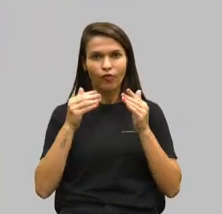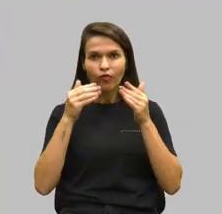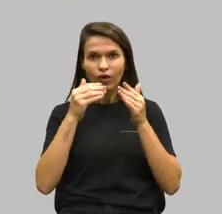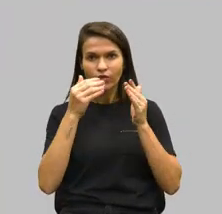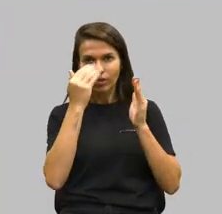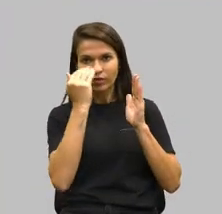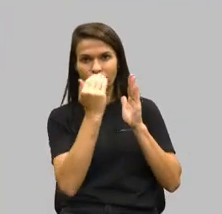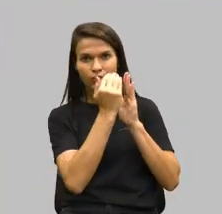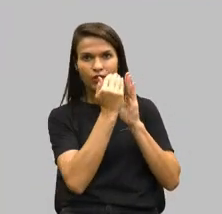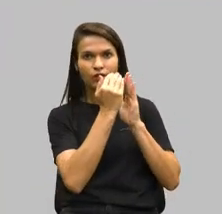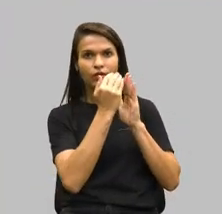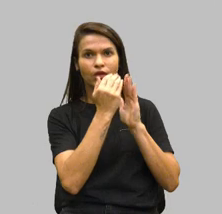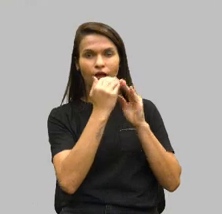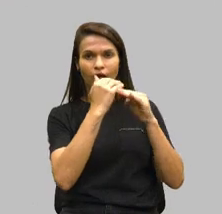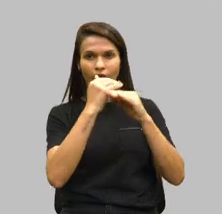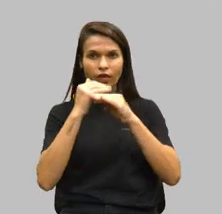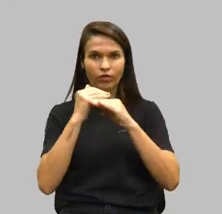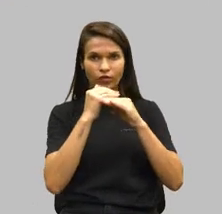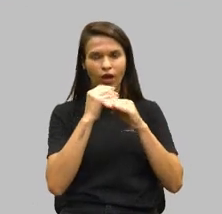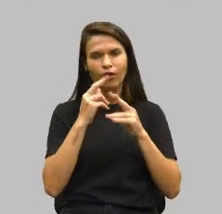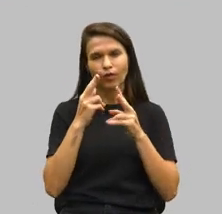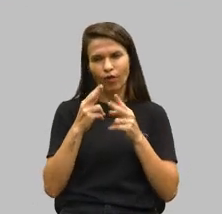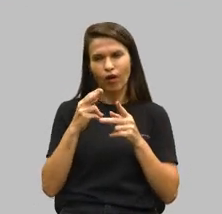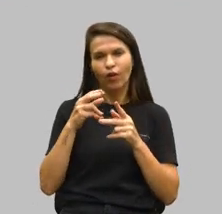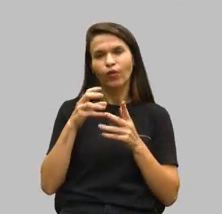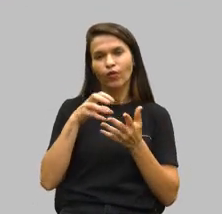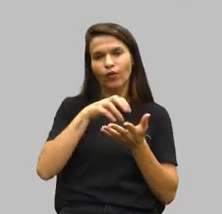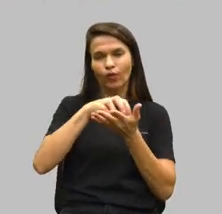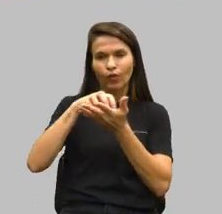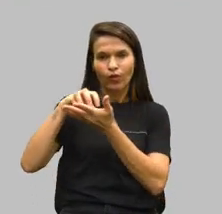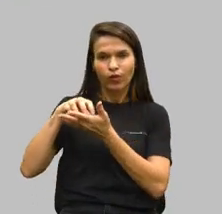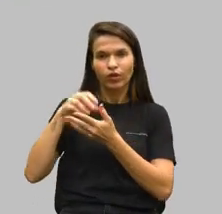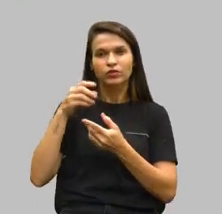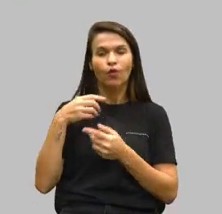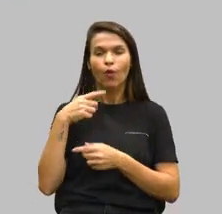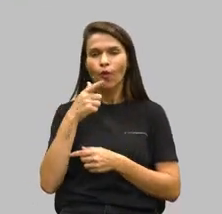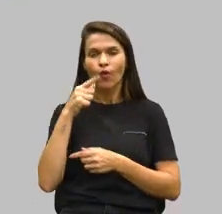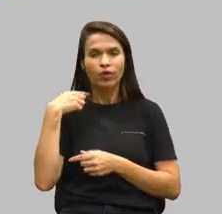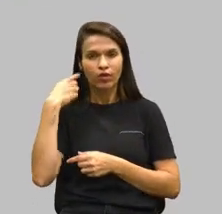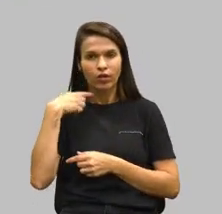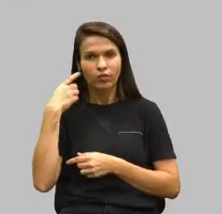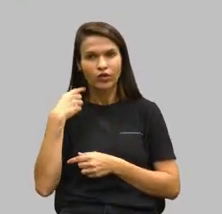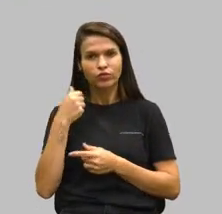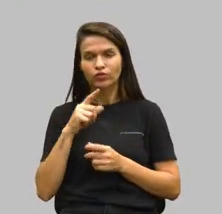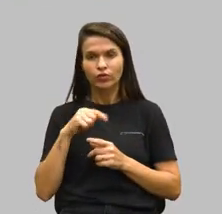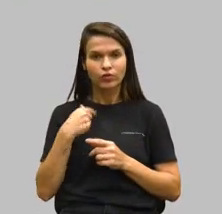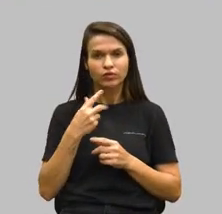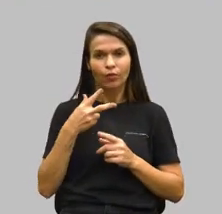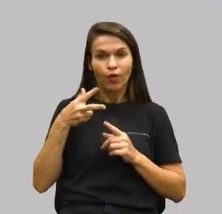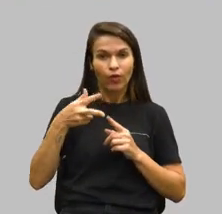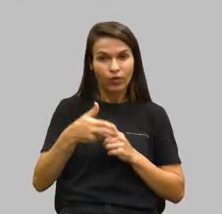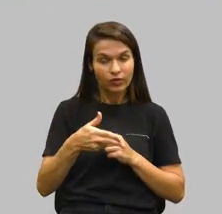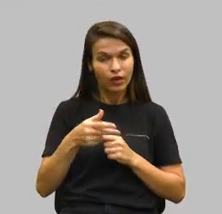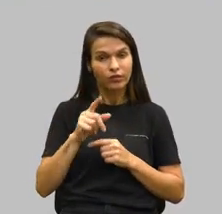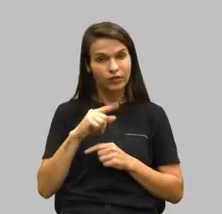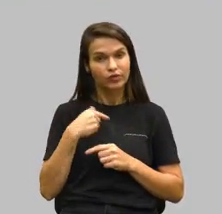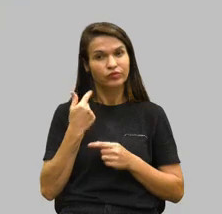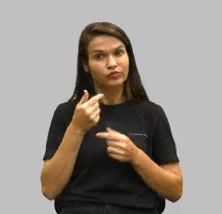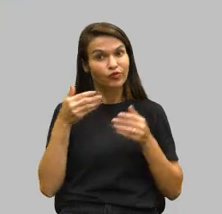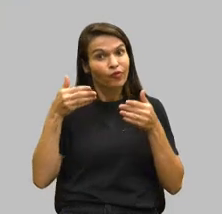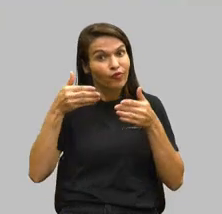comissões dessa semana quando os outros deputados também forem fazer sua explanação a gente é cortado só pra gente